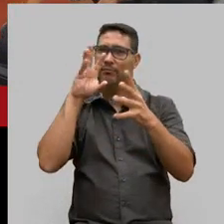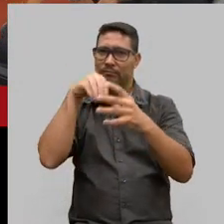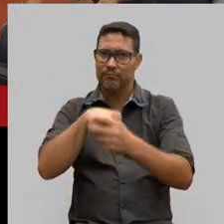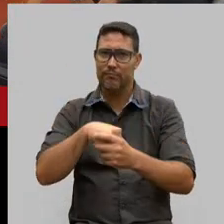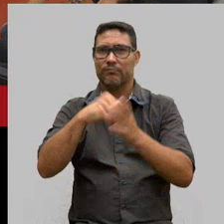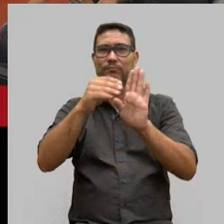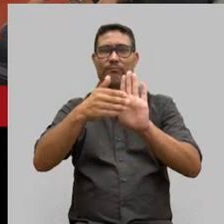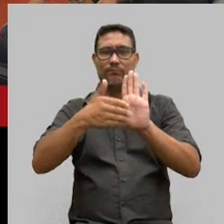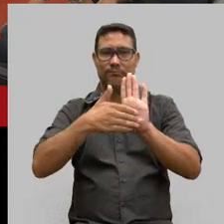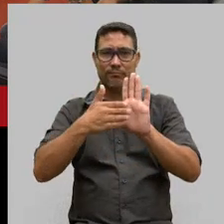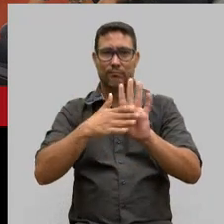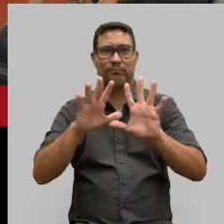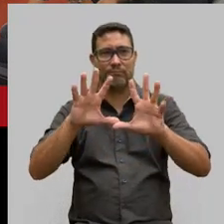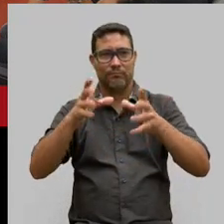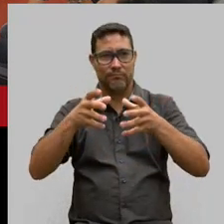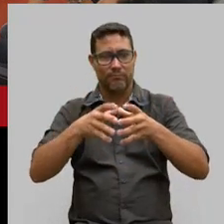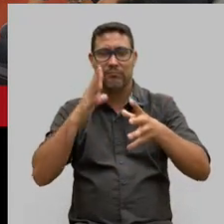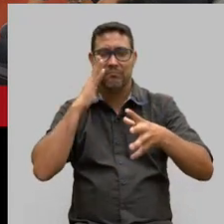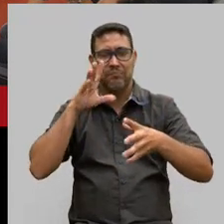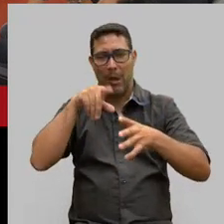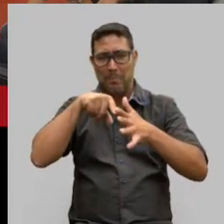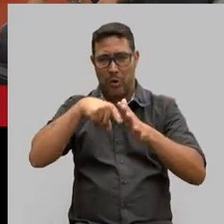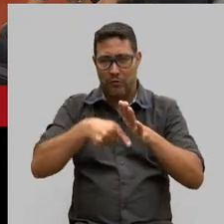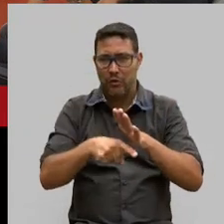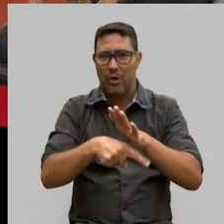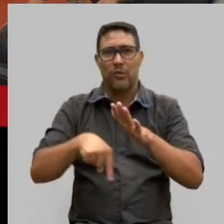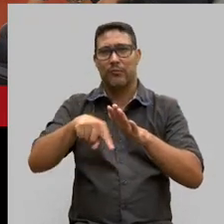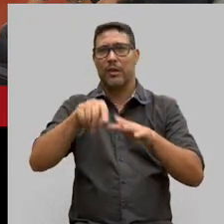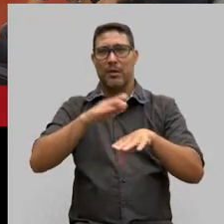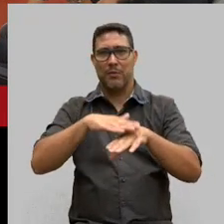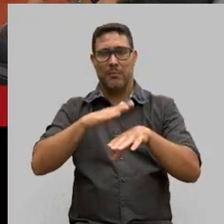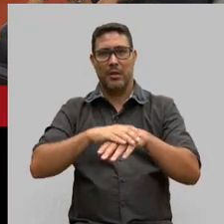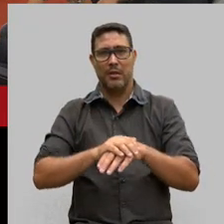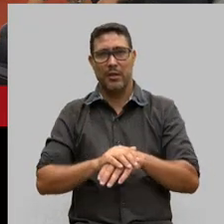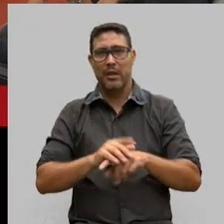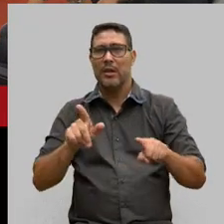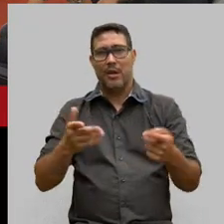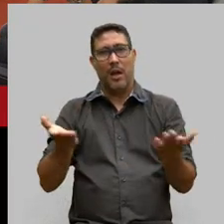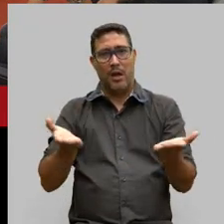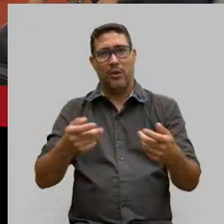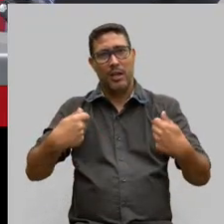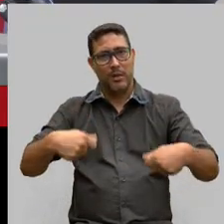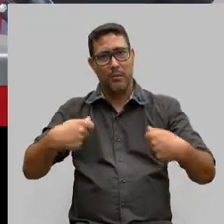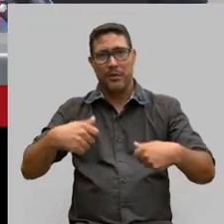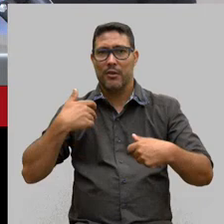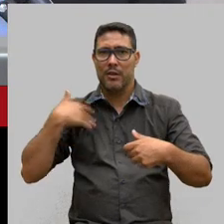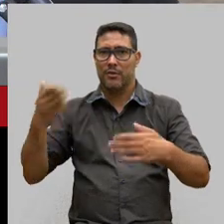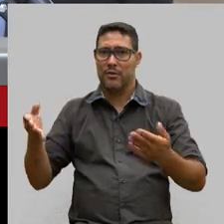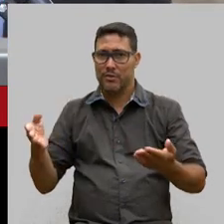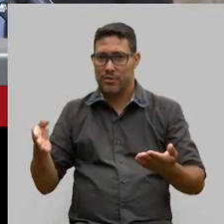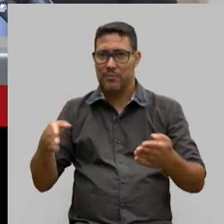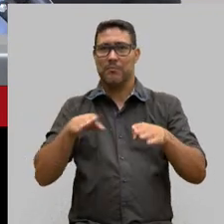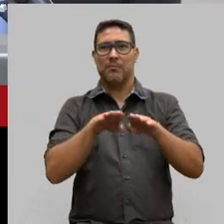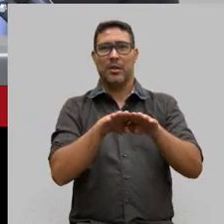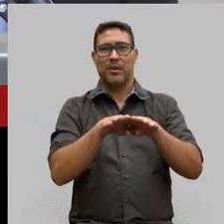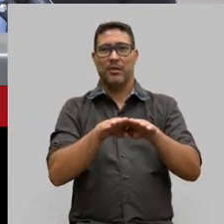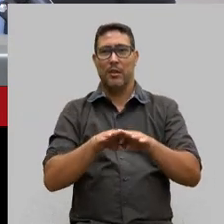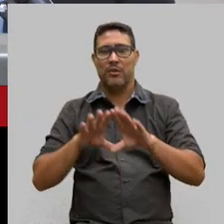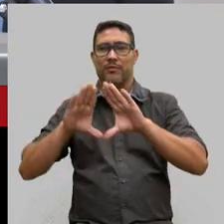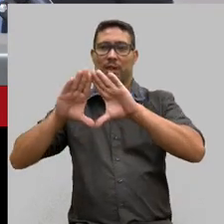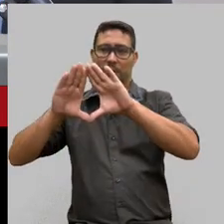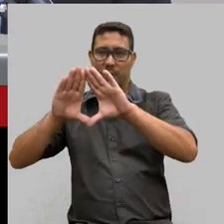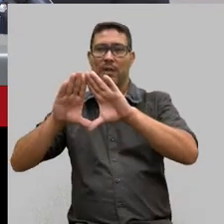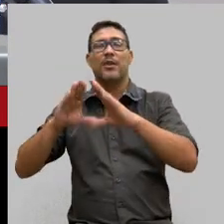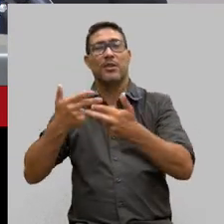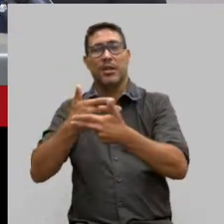a aprofundar né e eu pela minha condição falei assim ó agora eu preciso de um parceiro na na Câmara porque tem coisas que a gente não